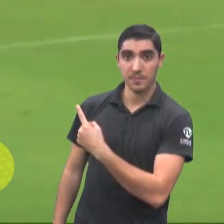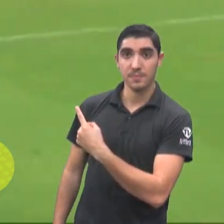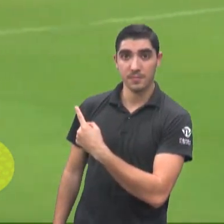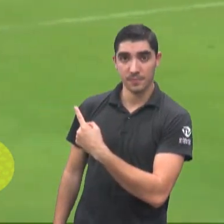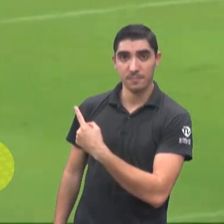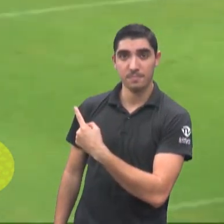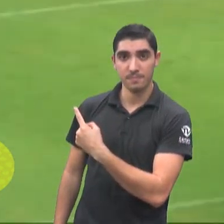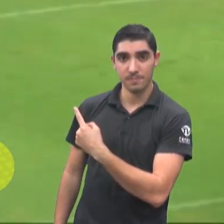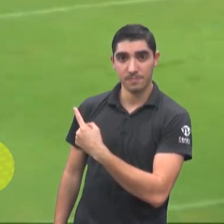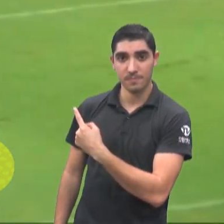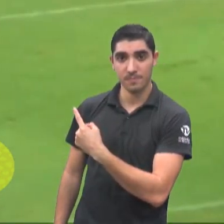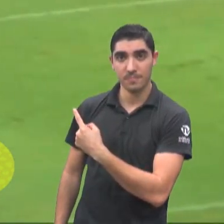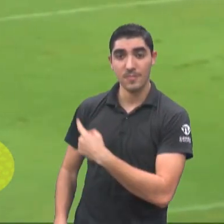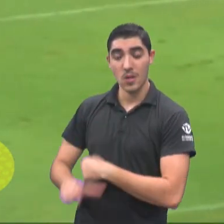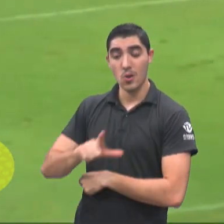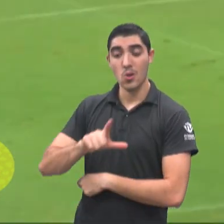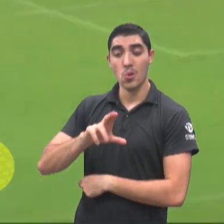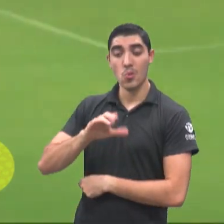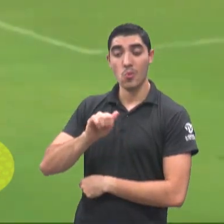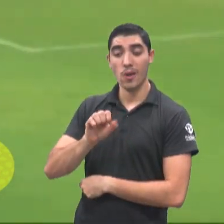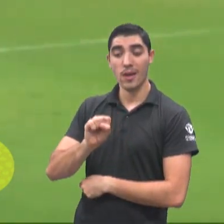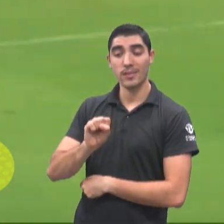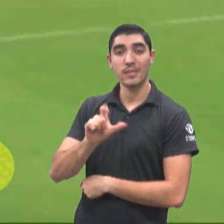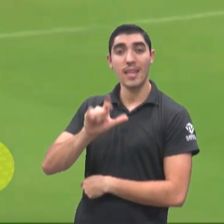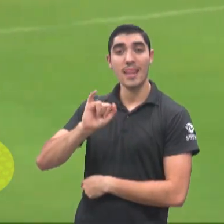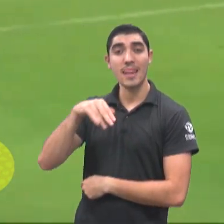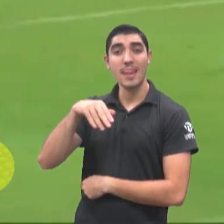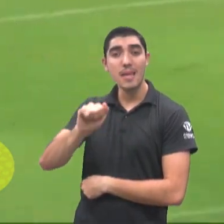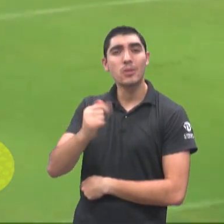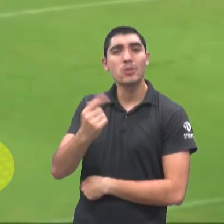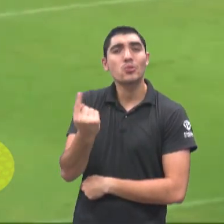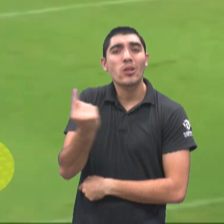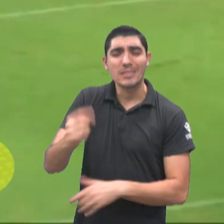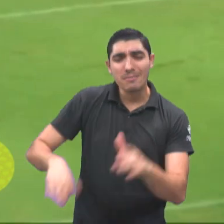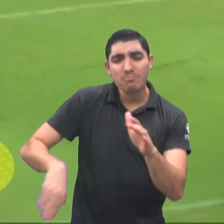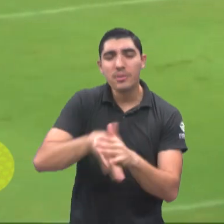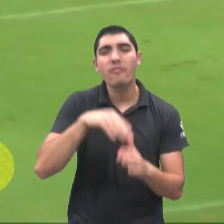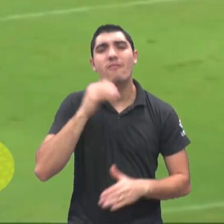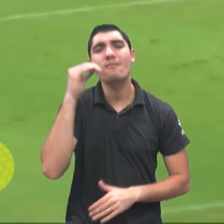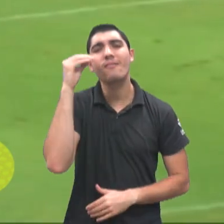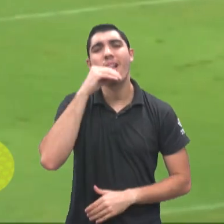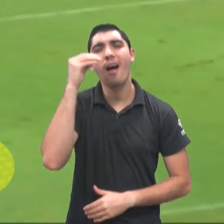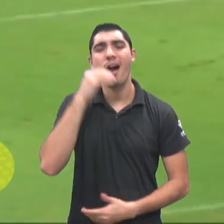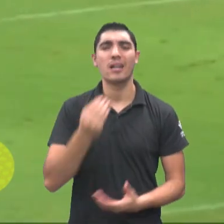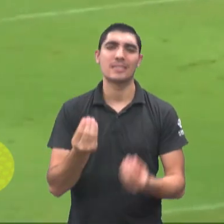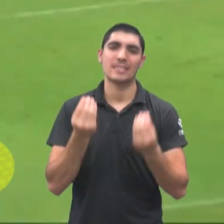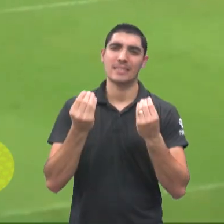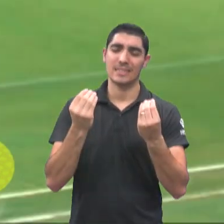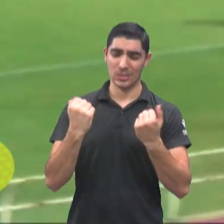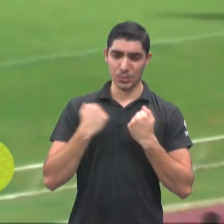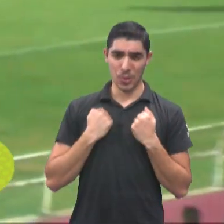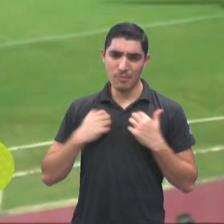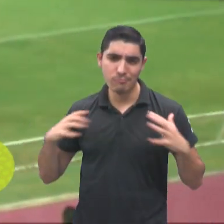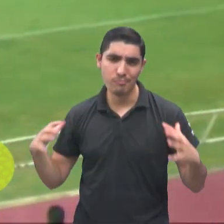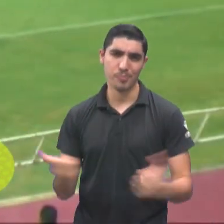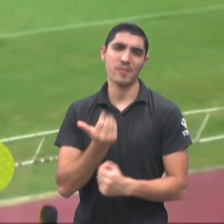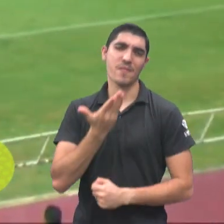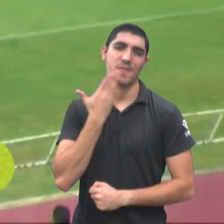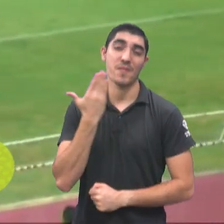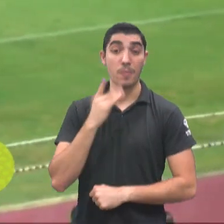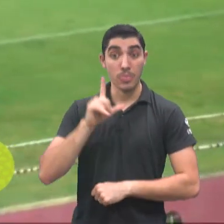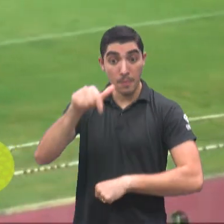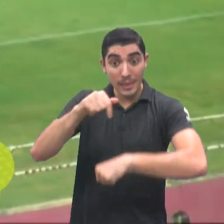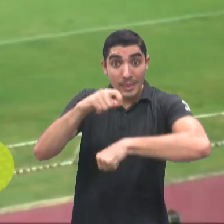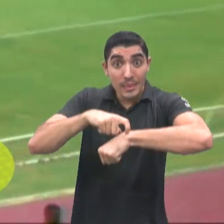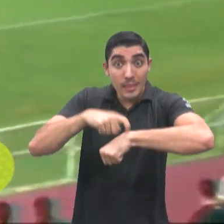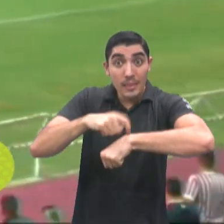Lucas Lima, livre, tocar de primeira, fraquinho no meio do gol, para fácil defesa de Lucas Gomes. Aos 39,